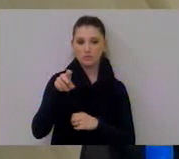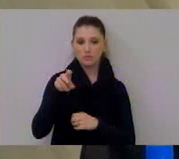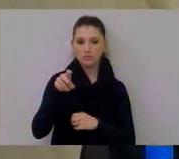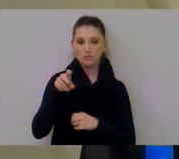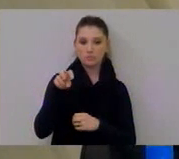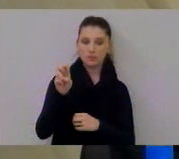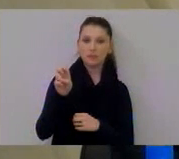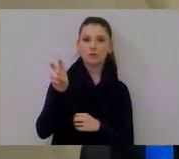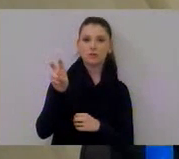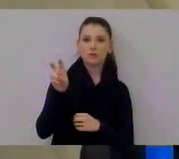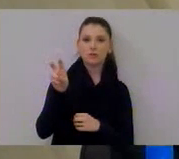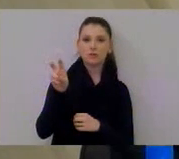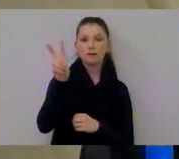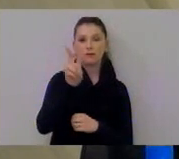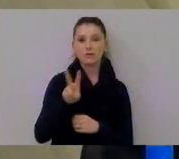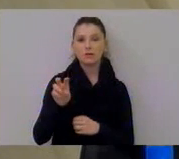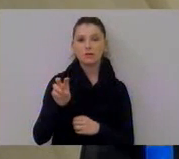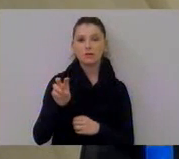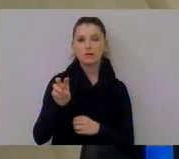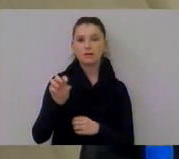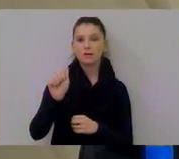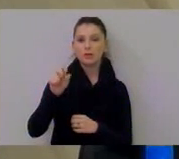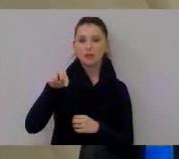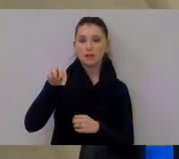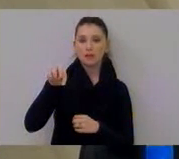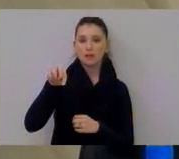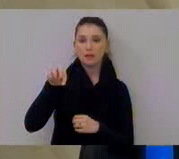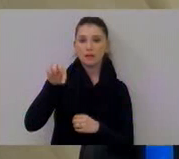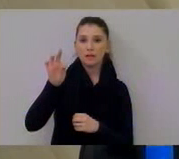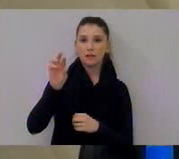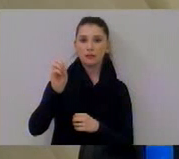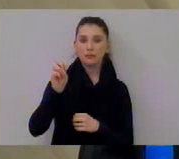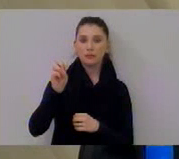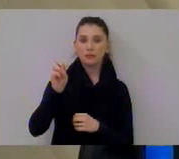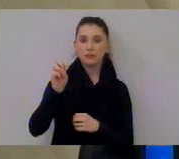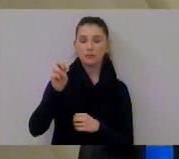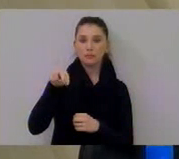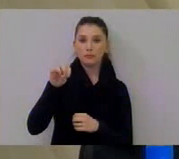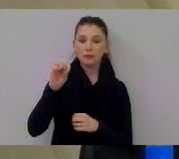vereador Antônio Manuel. Assunto: